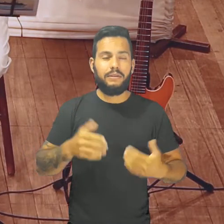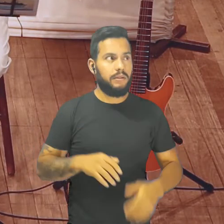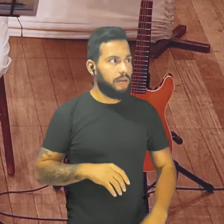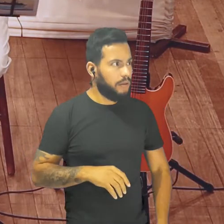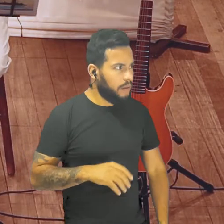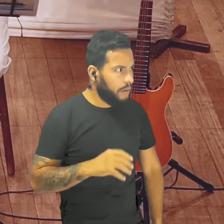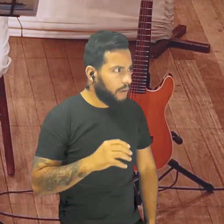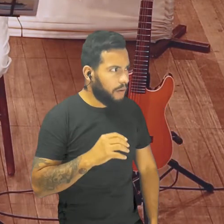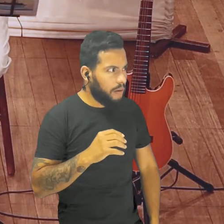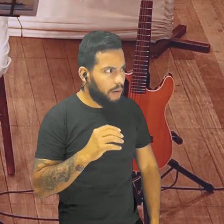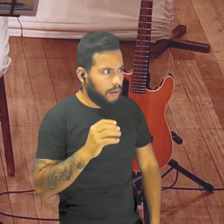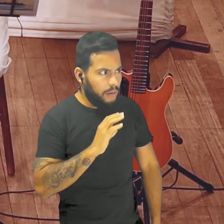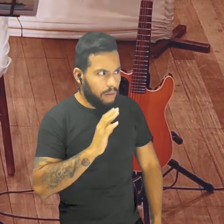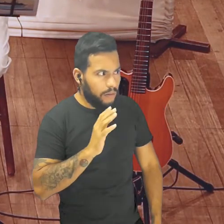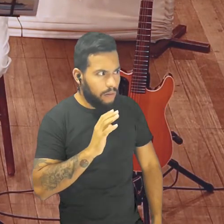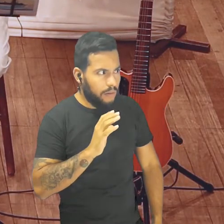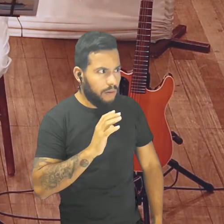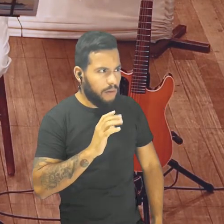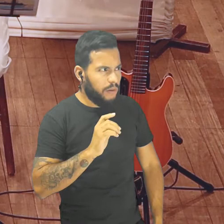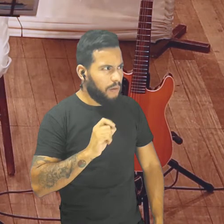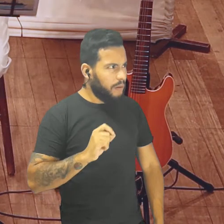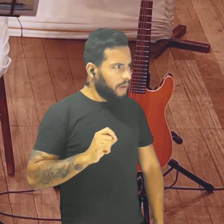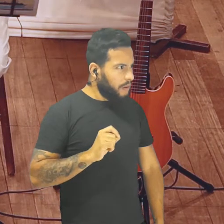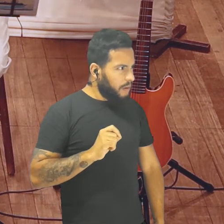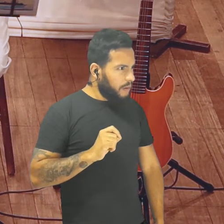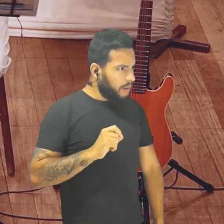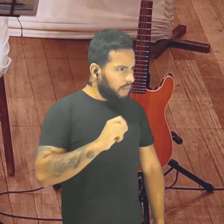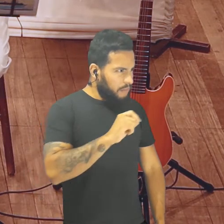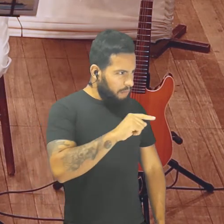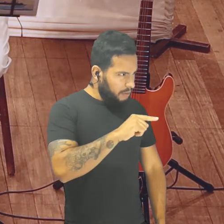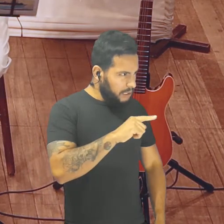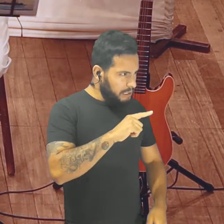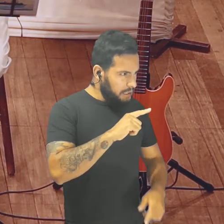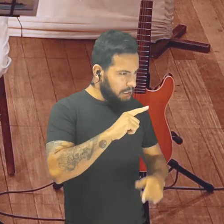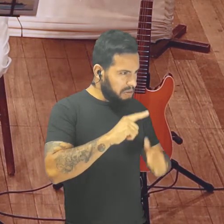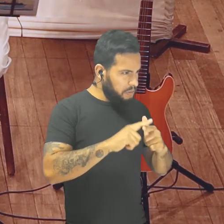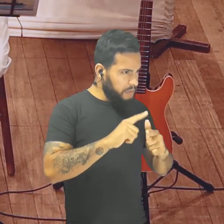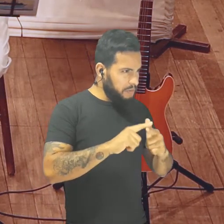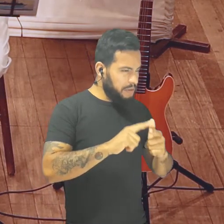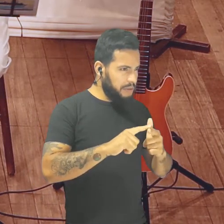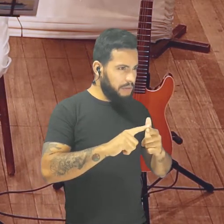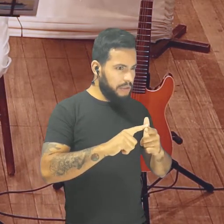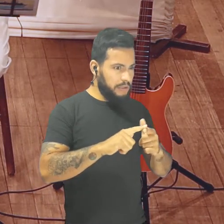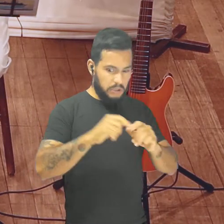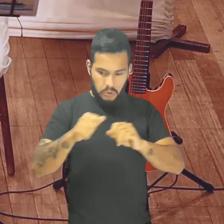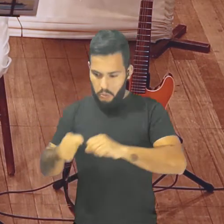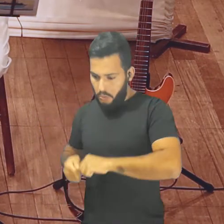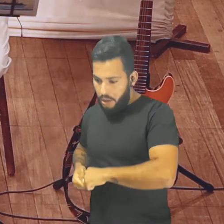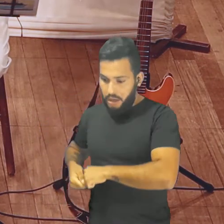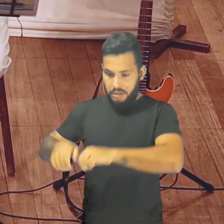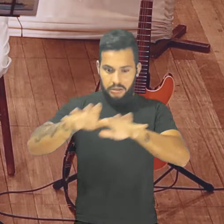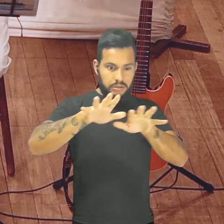Oi? O quê? Está com problemas? Uma rede de pesca? E